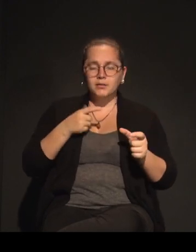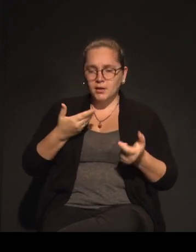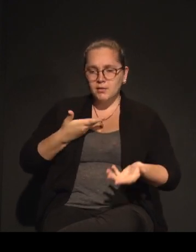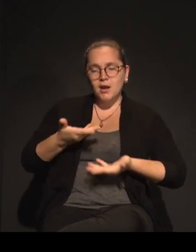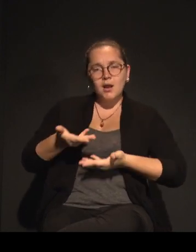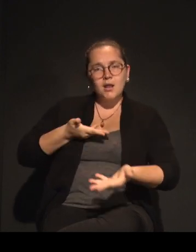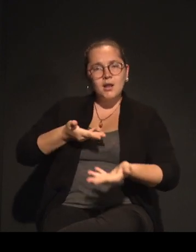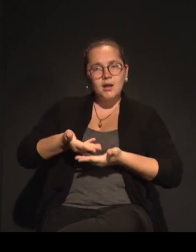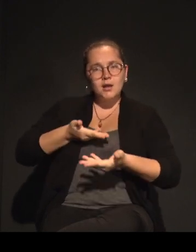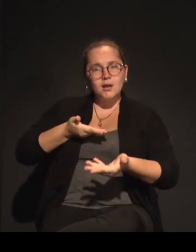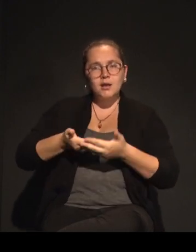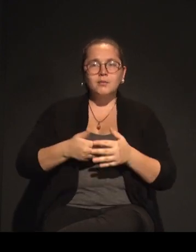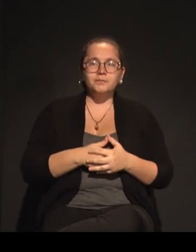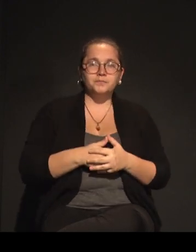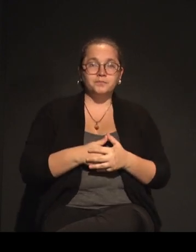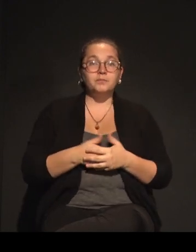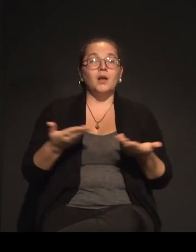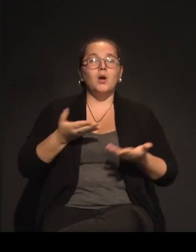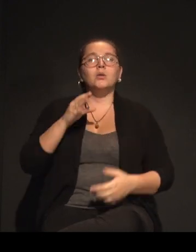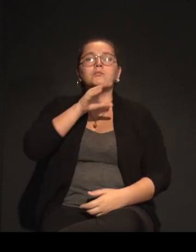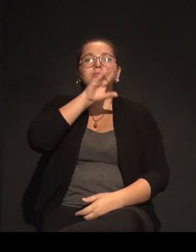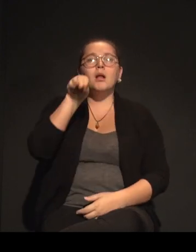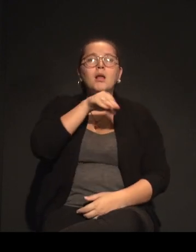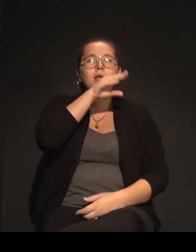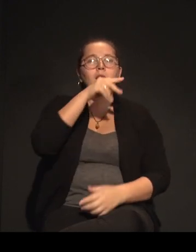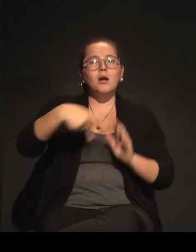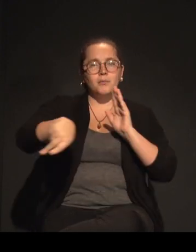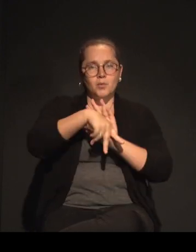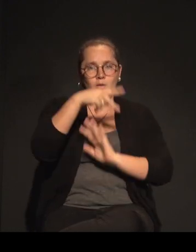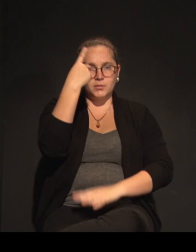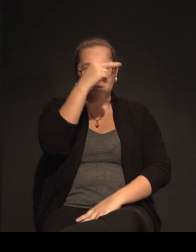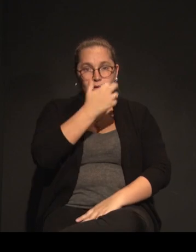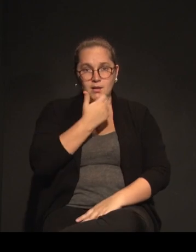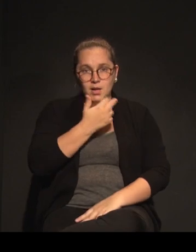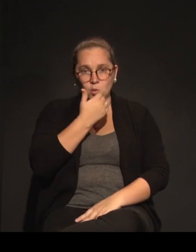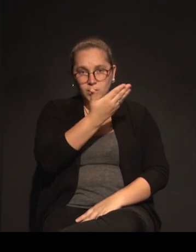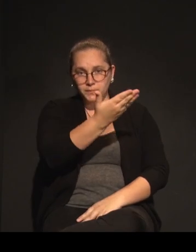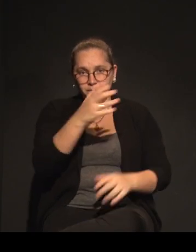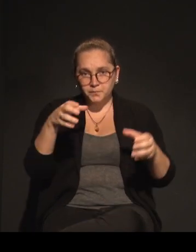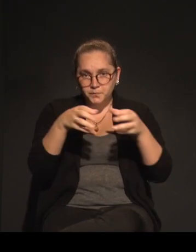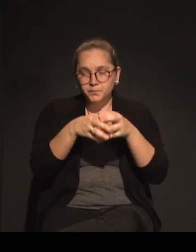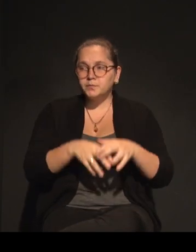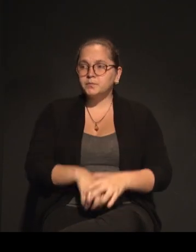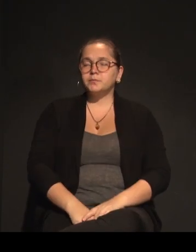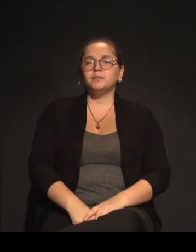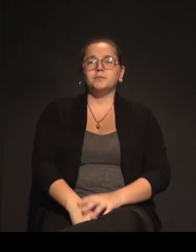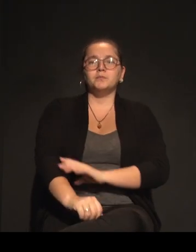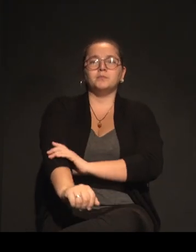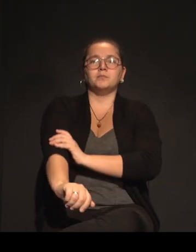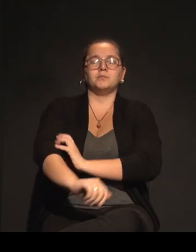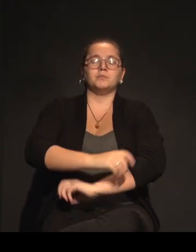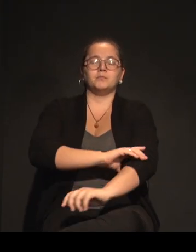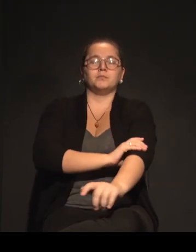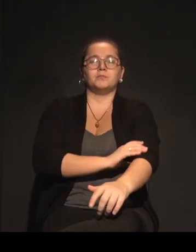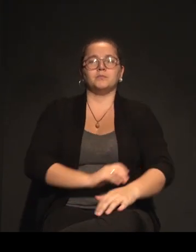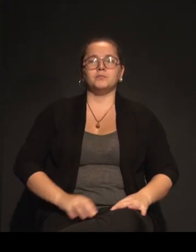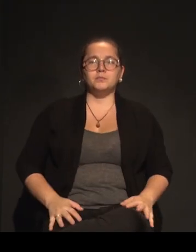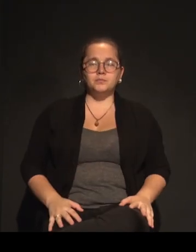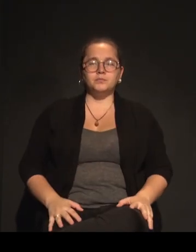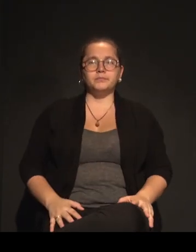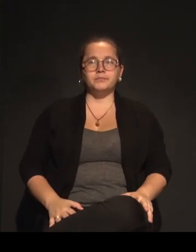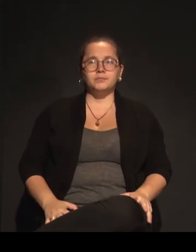sanções human santa catarina sc conan consecana nebulosos a